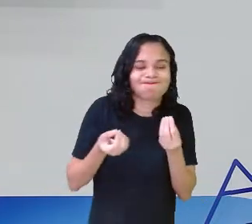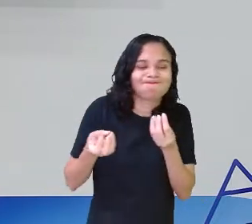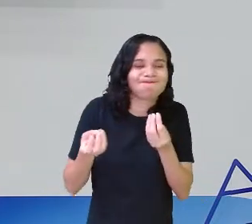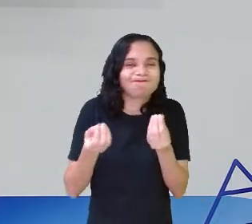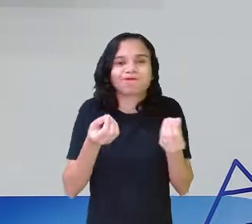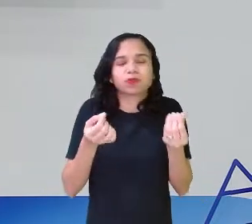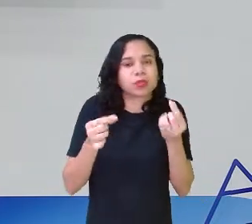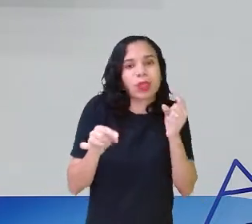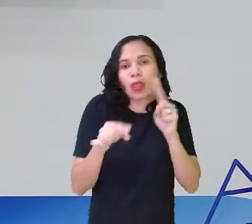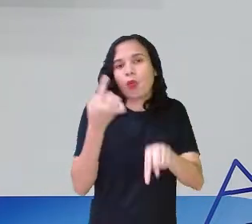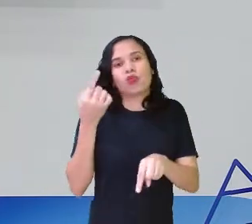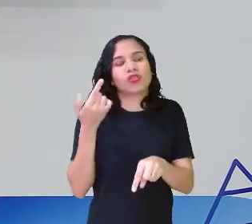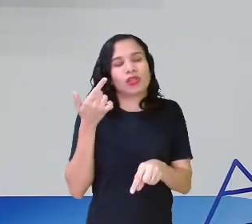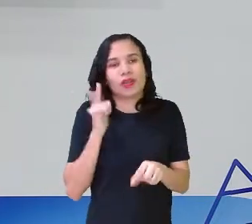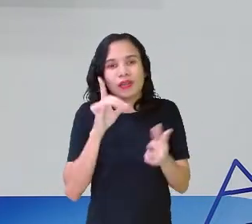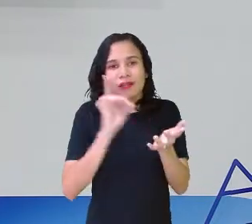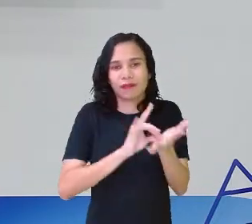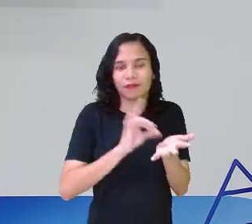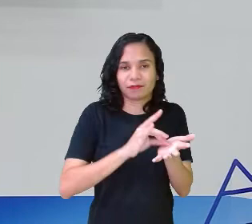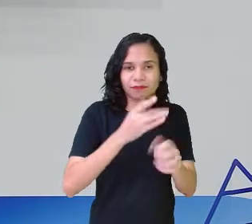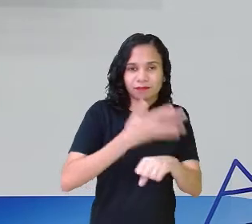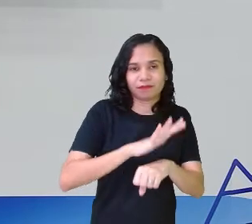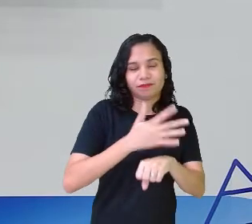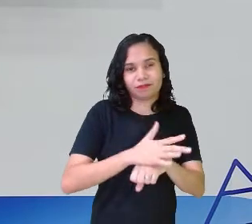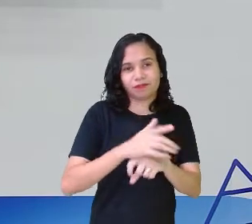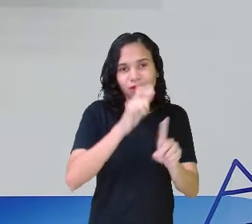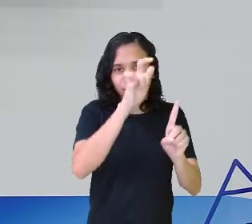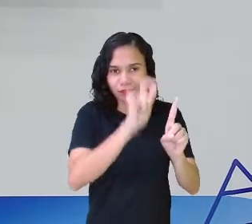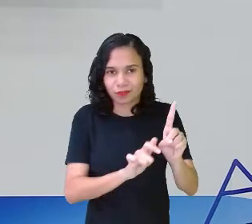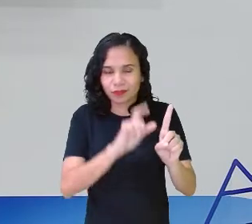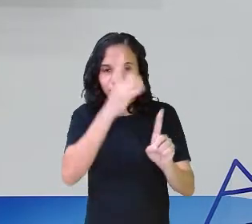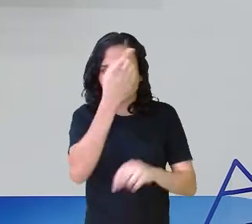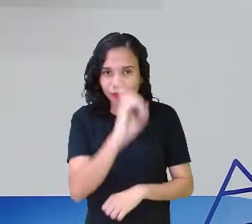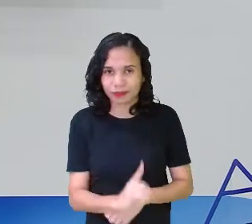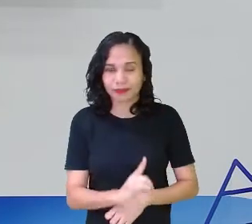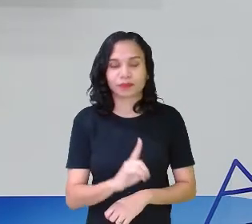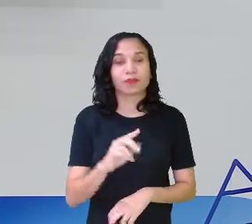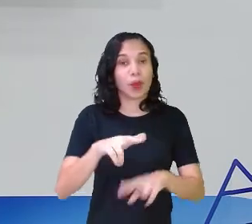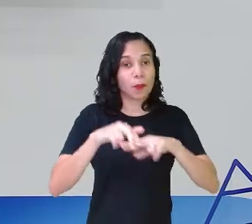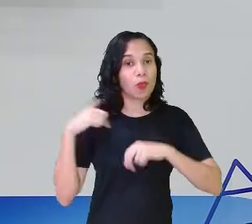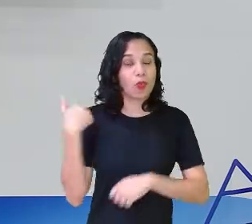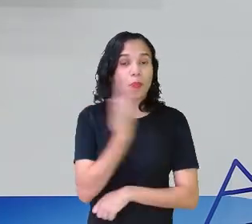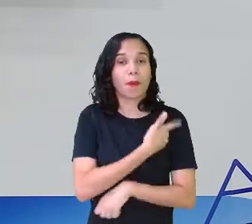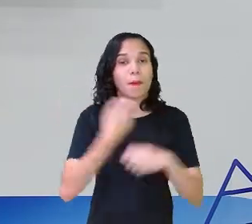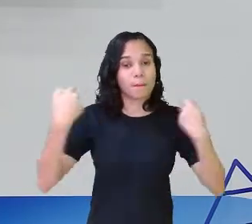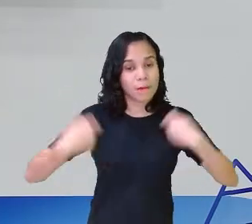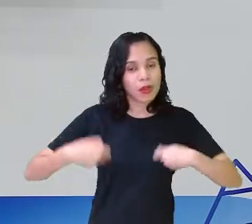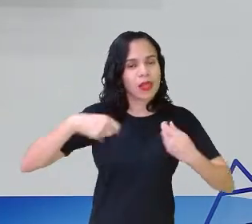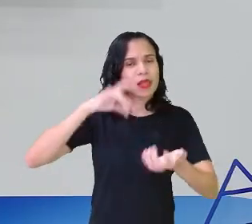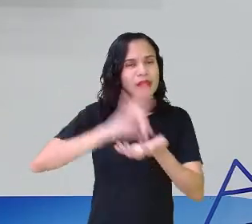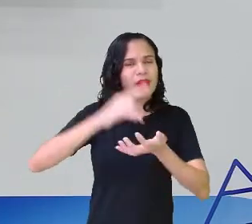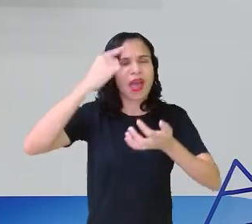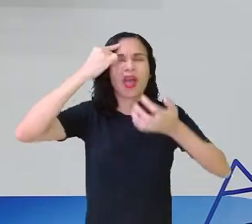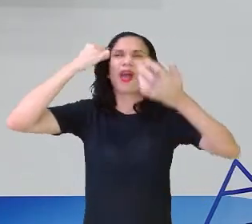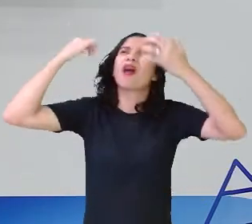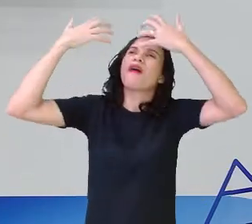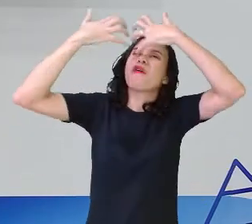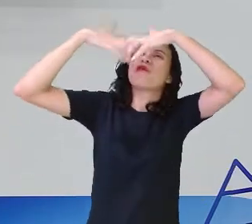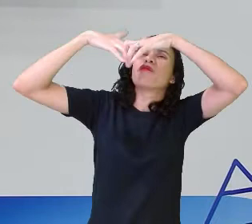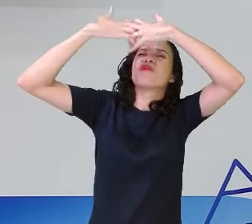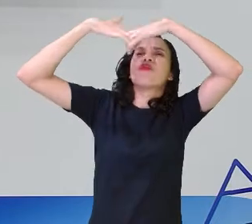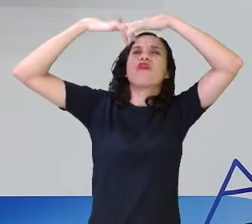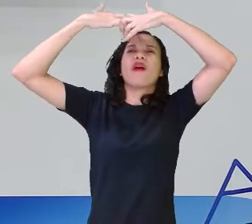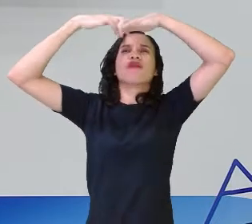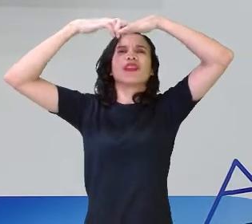ali postas sejam percebidas e sejam aproveitadas. Então, a gente precisa de verdade fazer essa reflexão, se